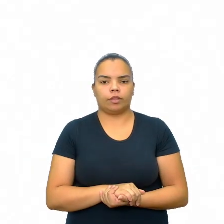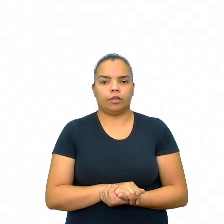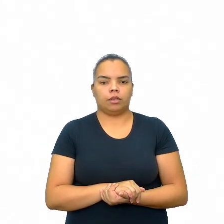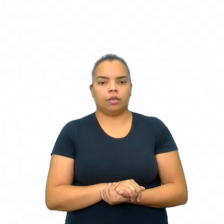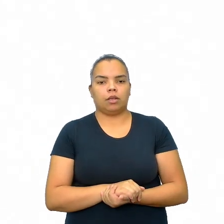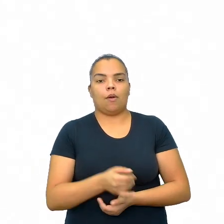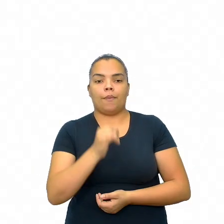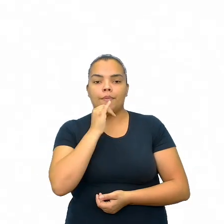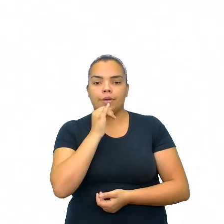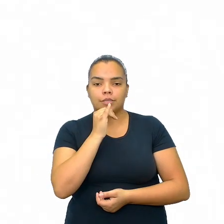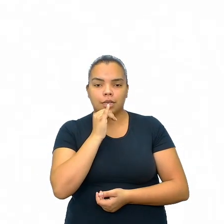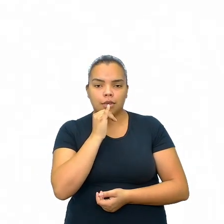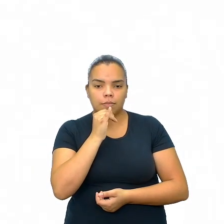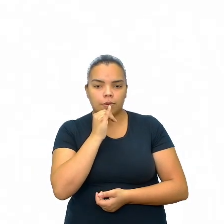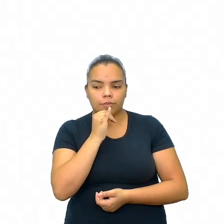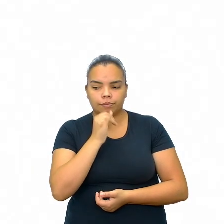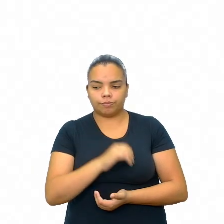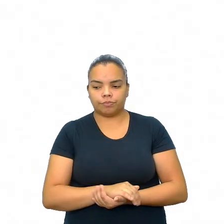Um exemplo